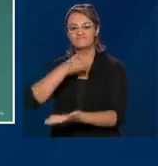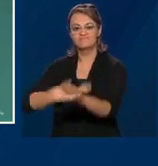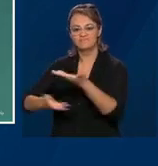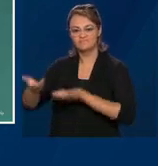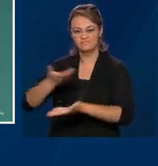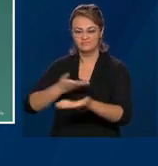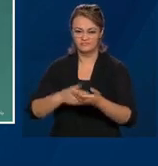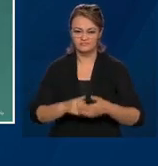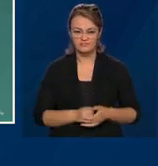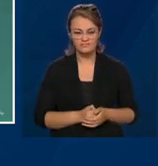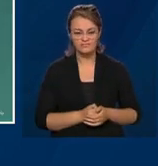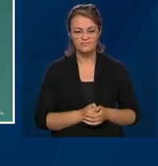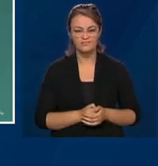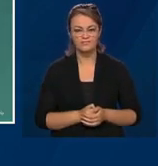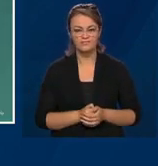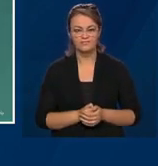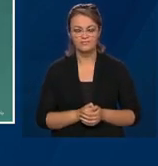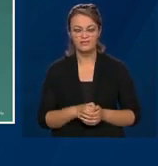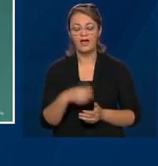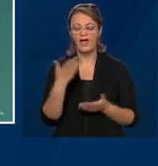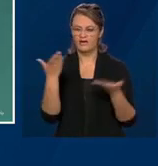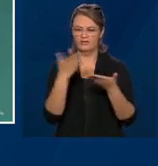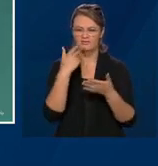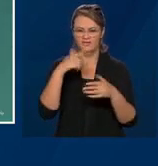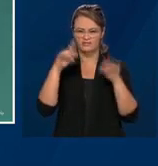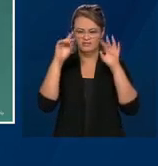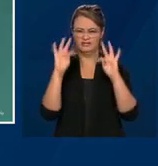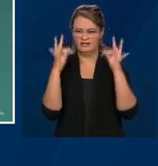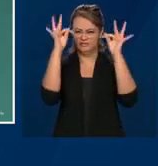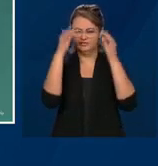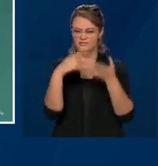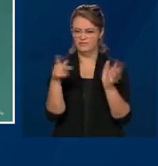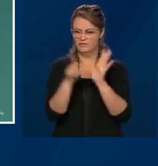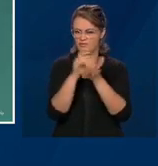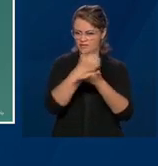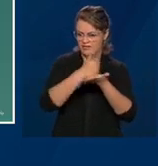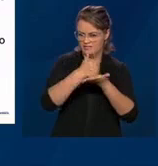Eu vou entrar primeiro na parte de tecnologia farmacêutica e qualidade.